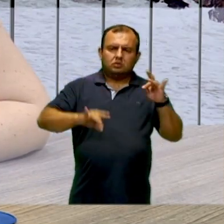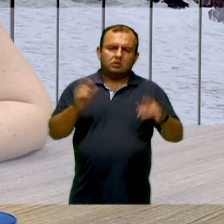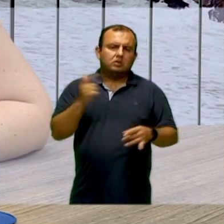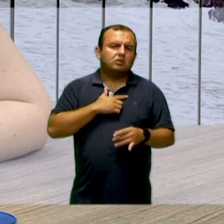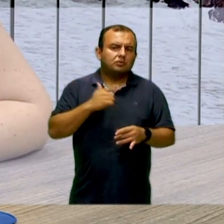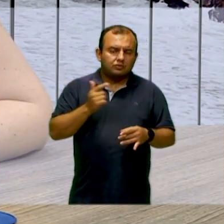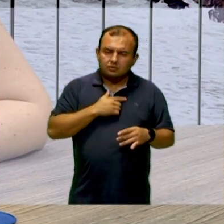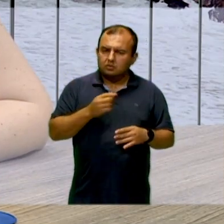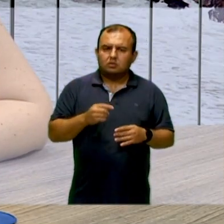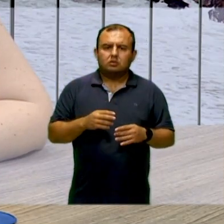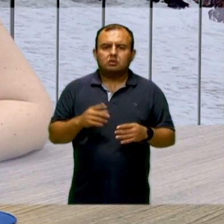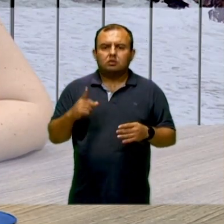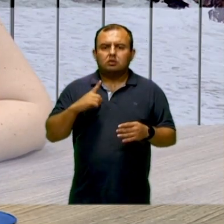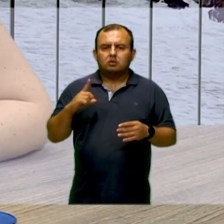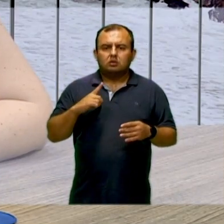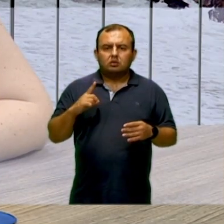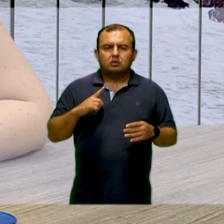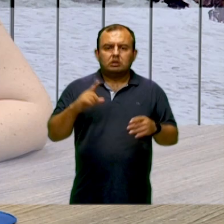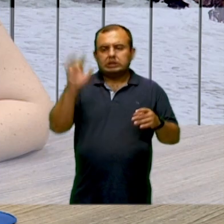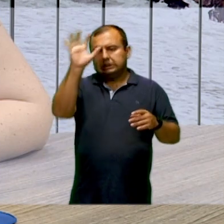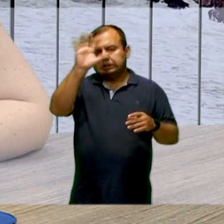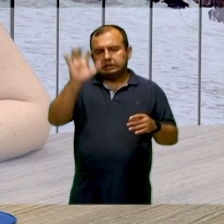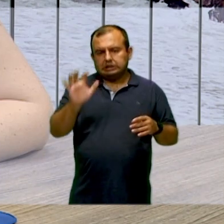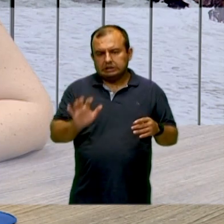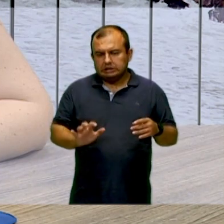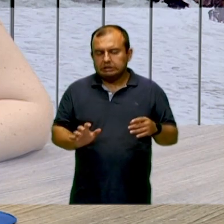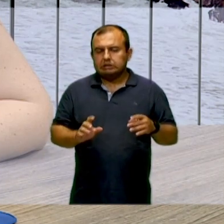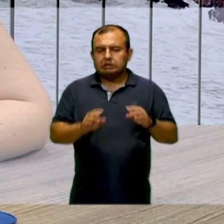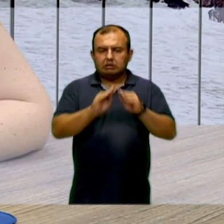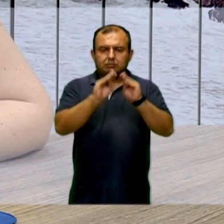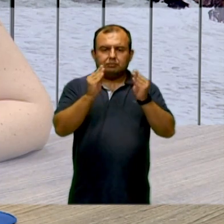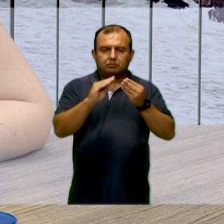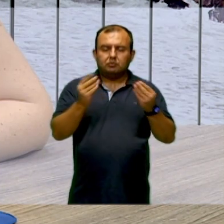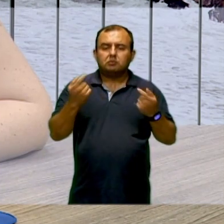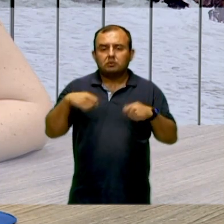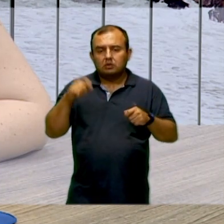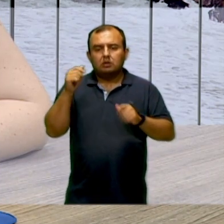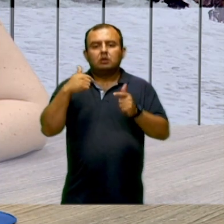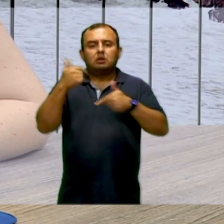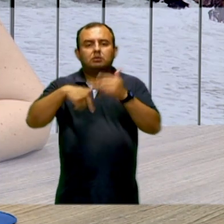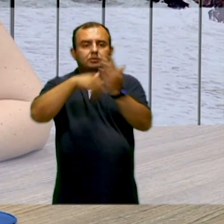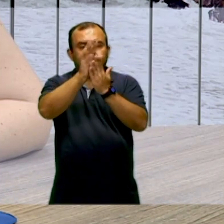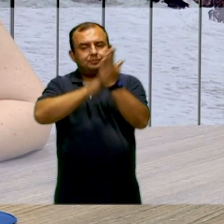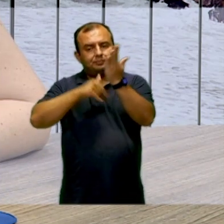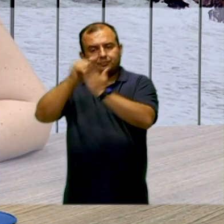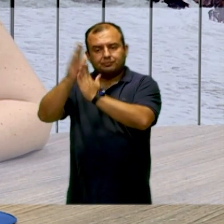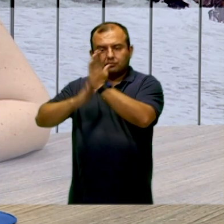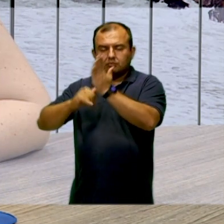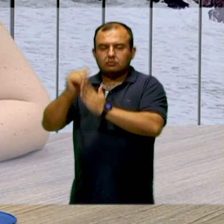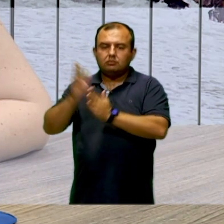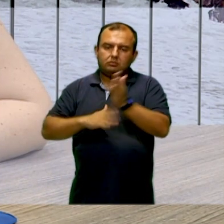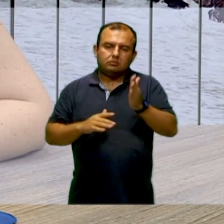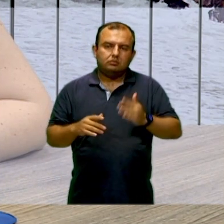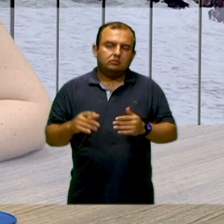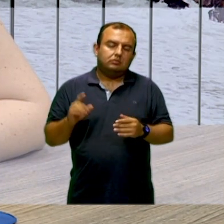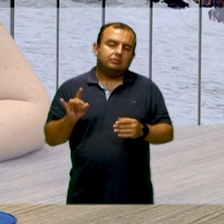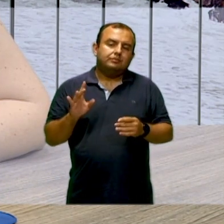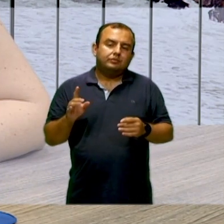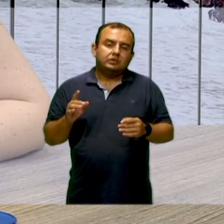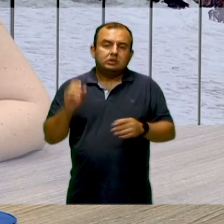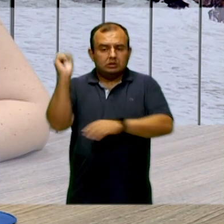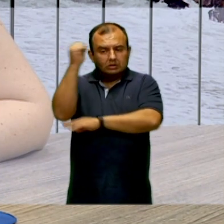feio. Tem muitas lascas, tem muita rachadura, precisa fazer um trabalho de pintura. Então, mesmo que não sejam coisas de